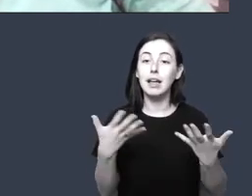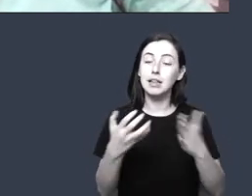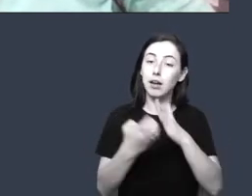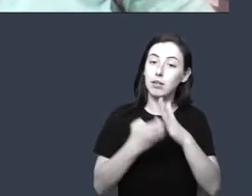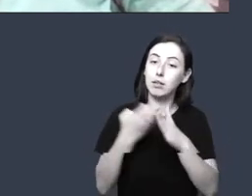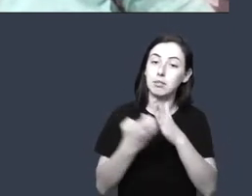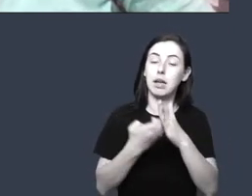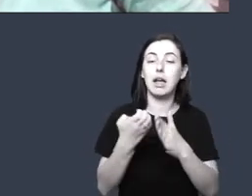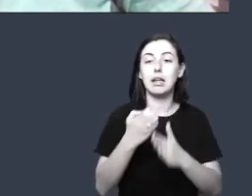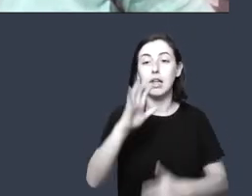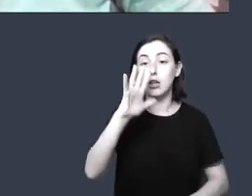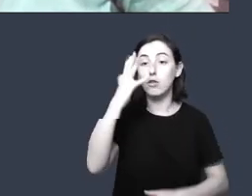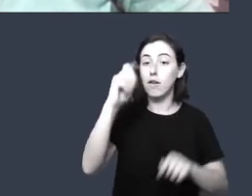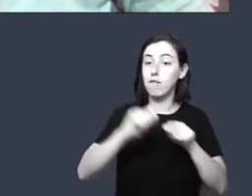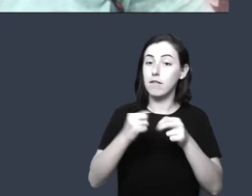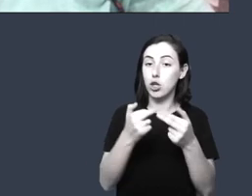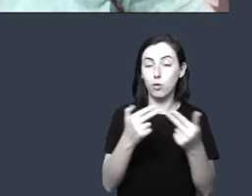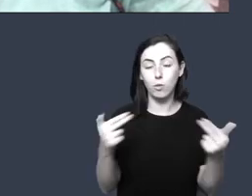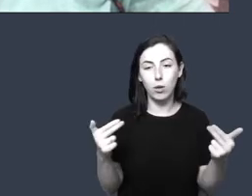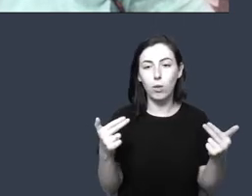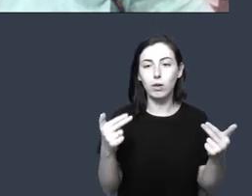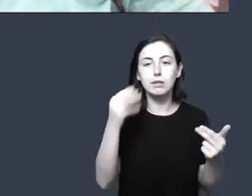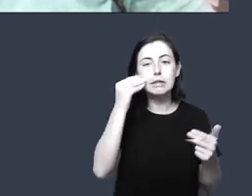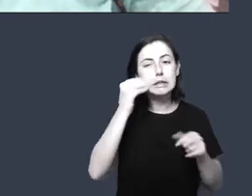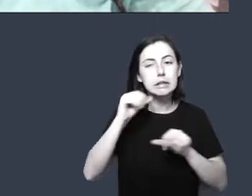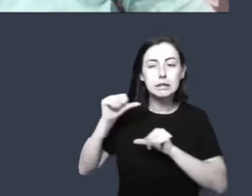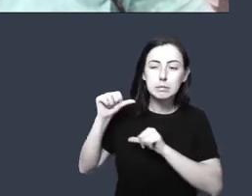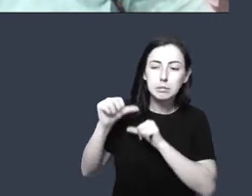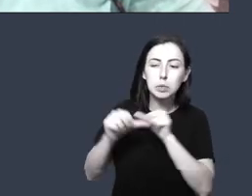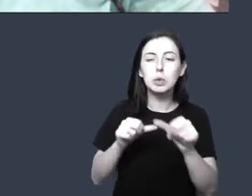fazer algo para tentar mudar um pouco